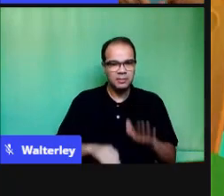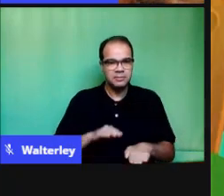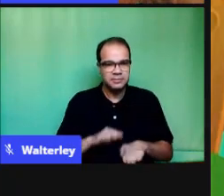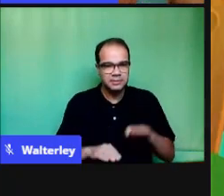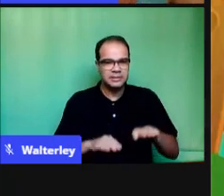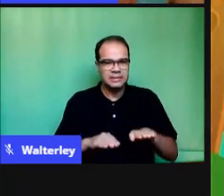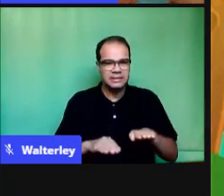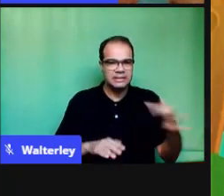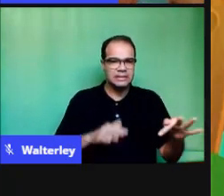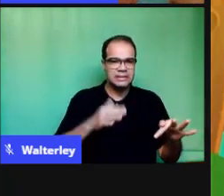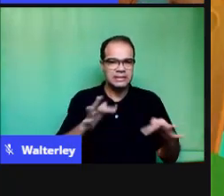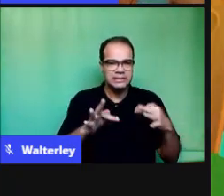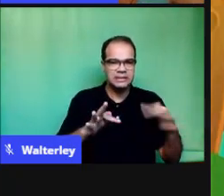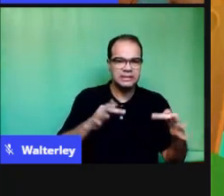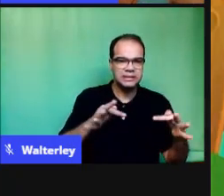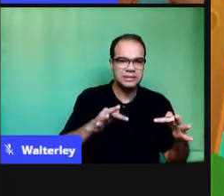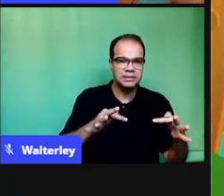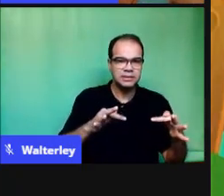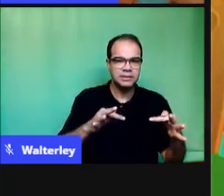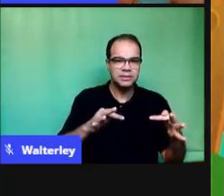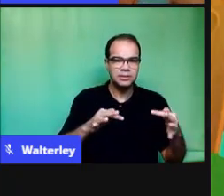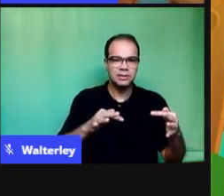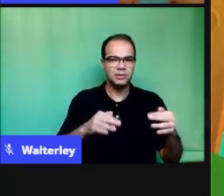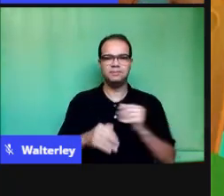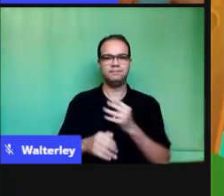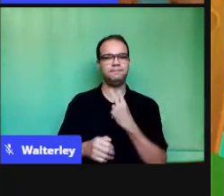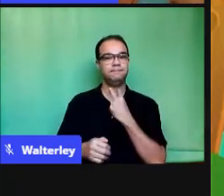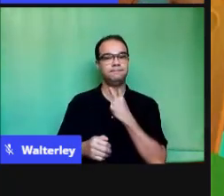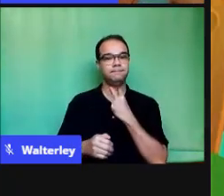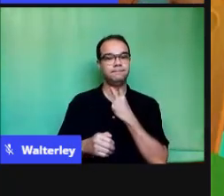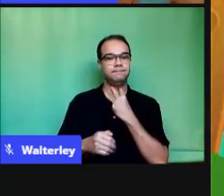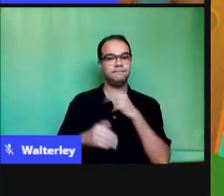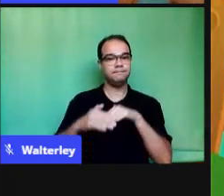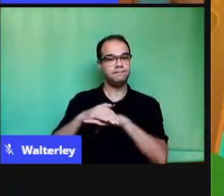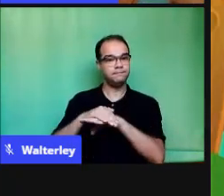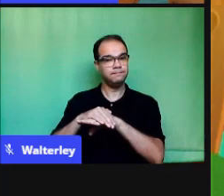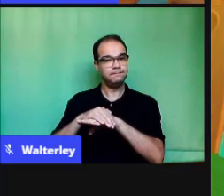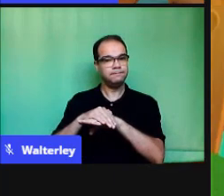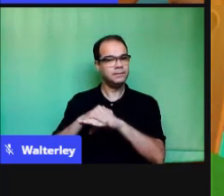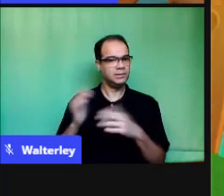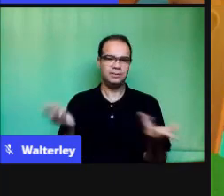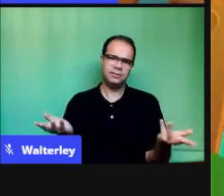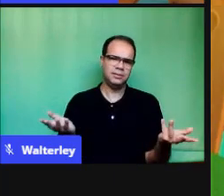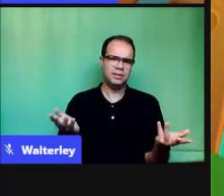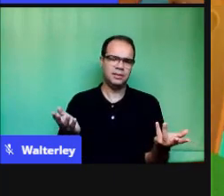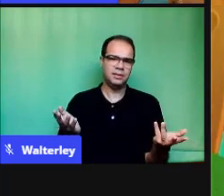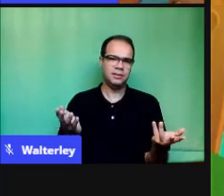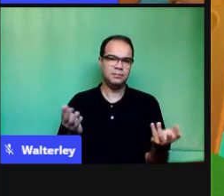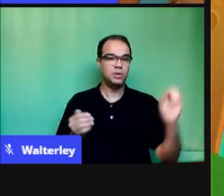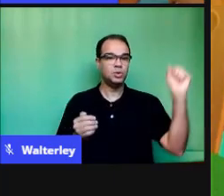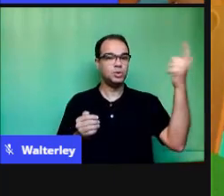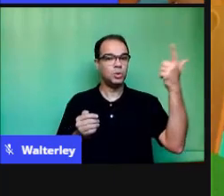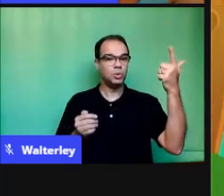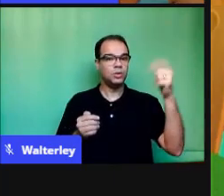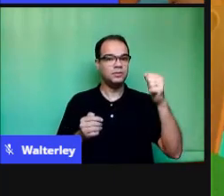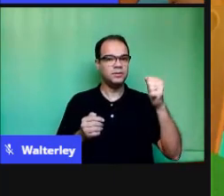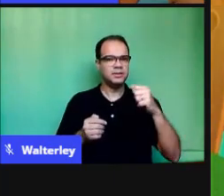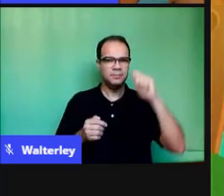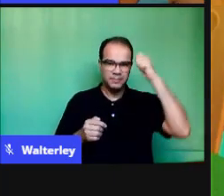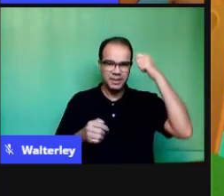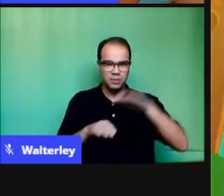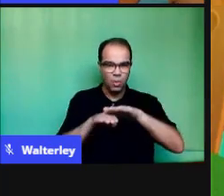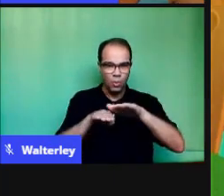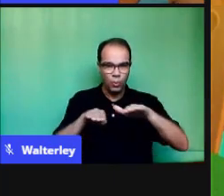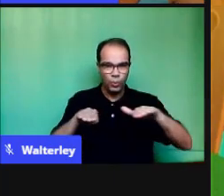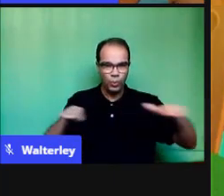para perceber o ambiente. Mas quando você vai brincar com os animais ao sol, você tem que tomar cuidado, porque existem asfalto quente demais,